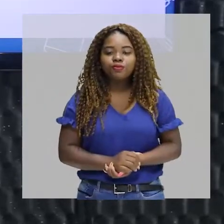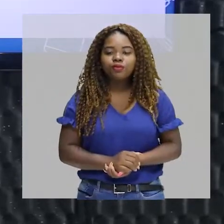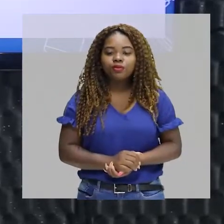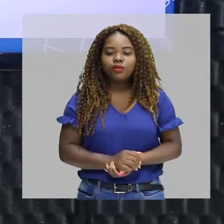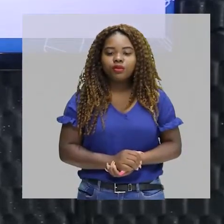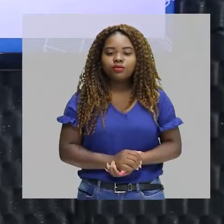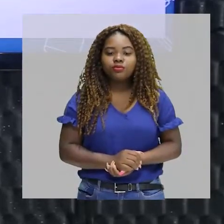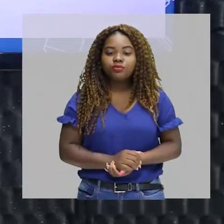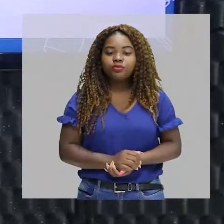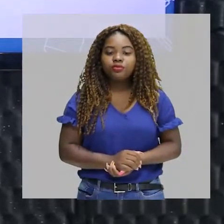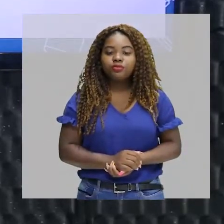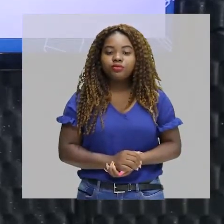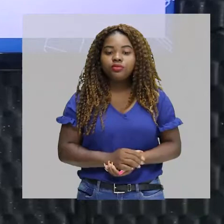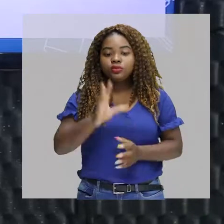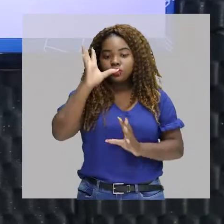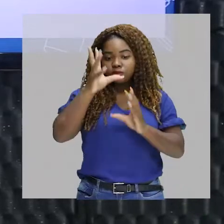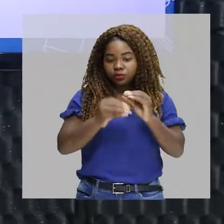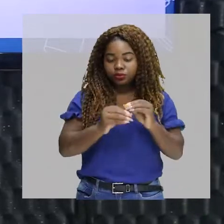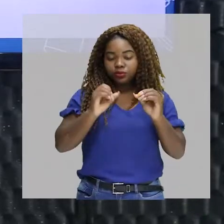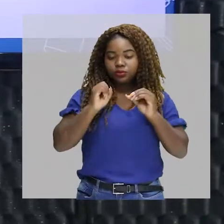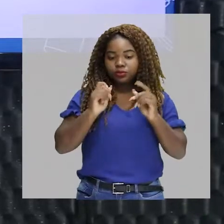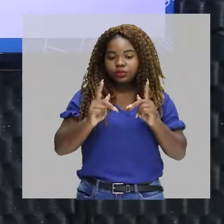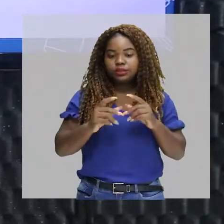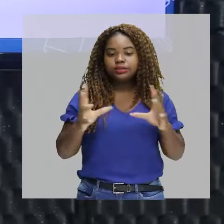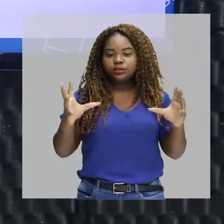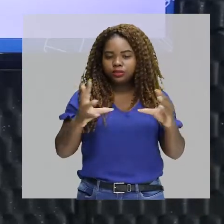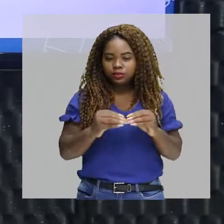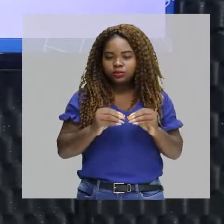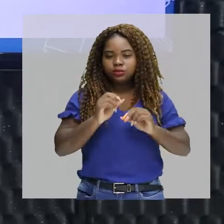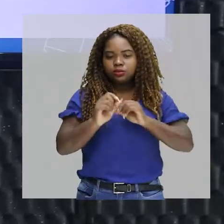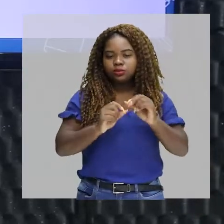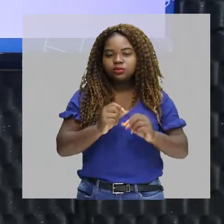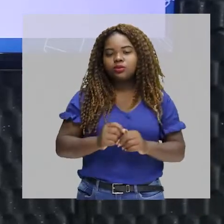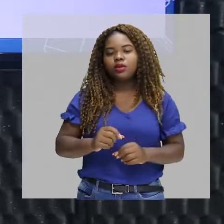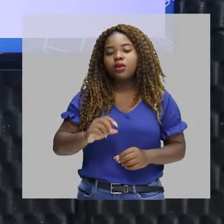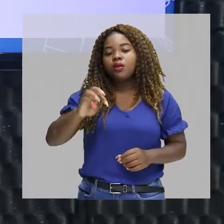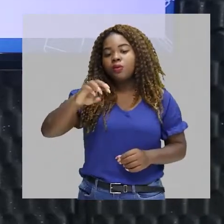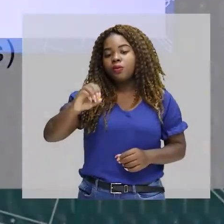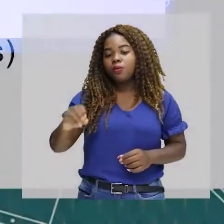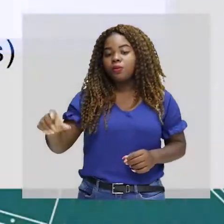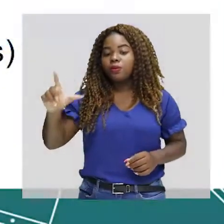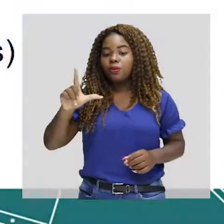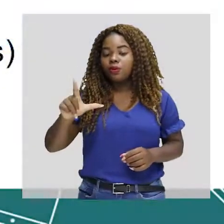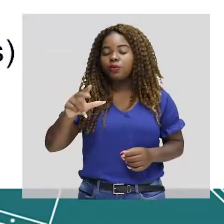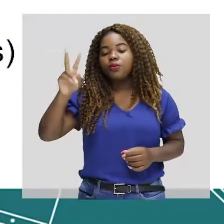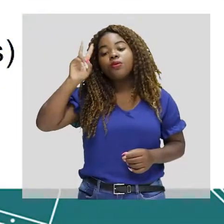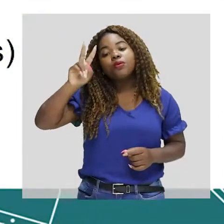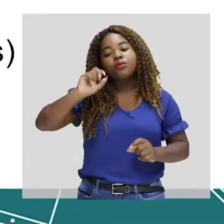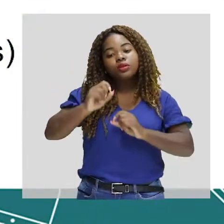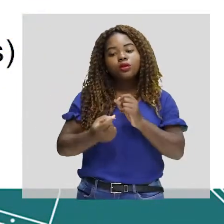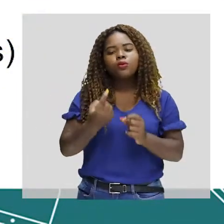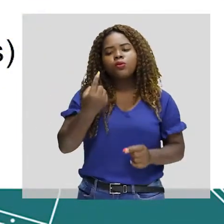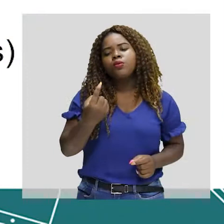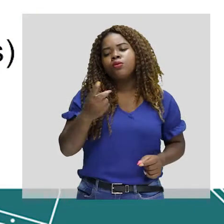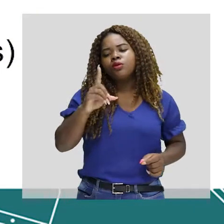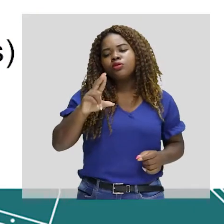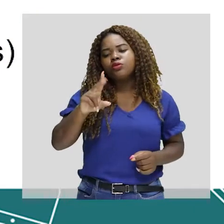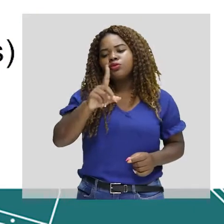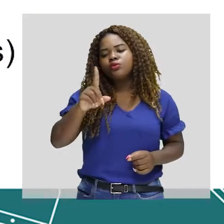só revisar a turminha, o mol. Vamos lembrar assim, uma dúzia que